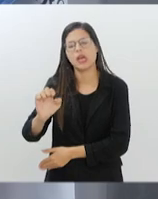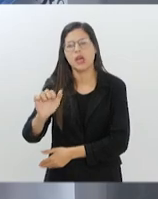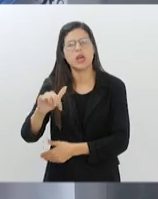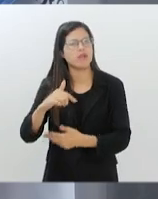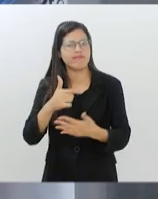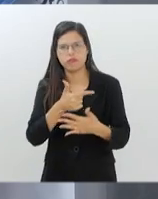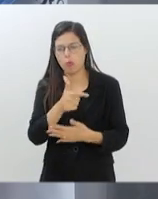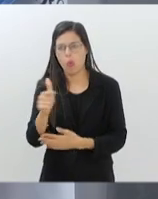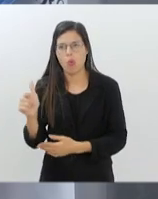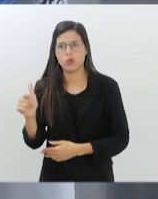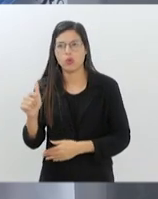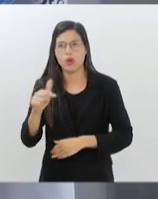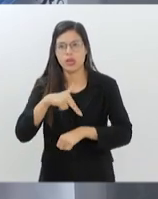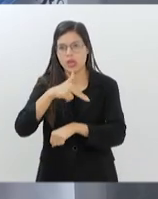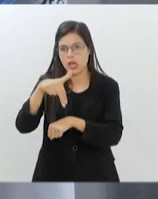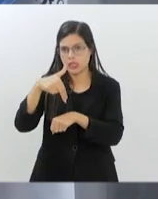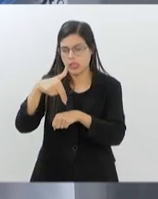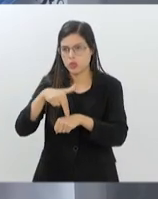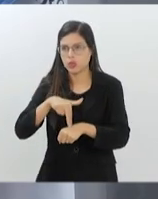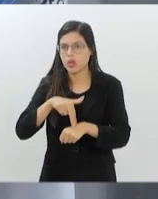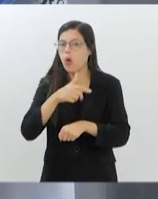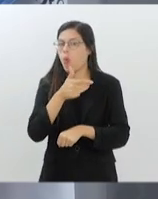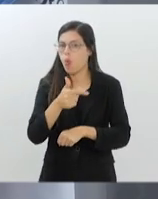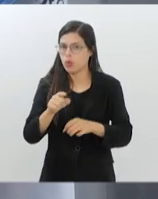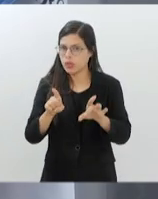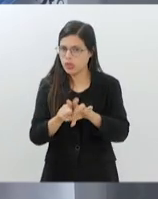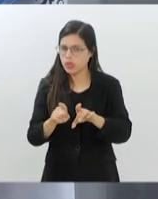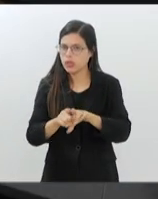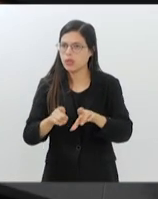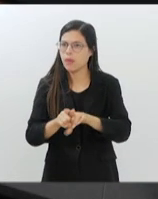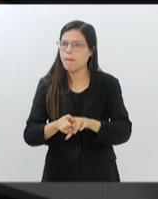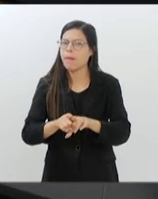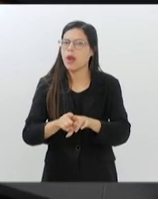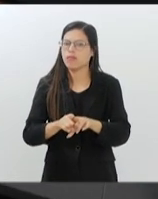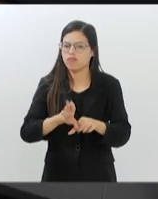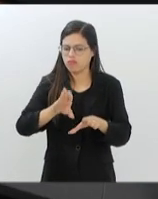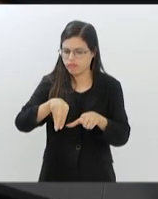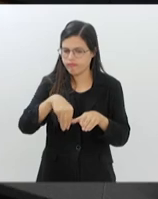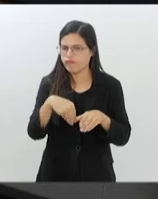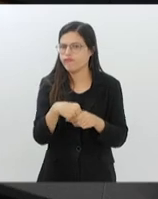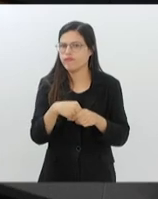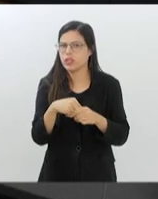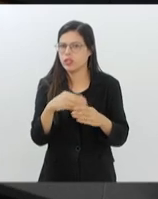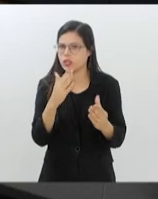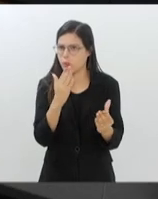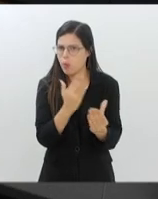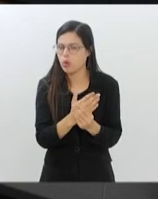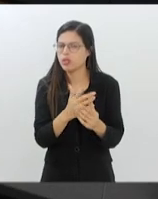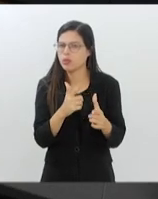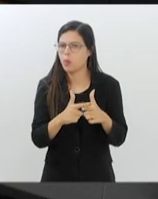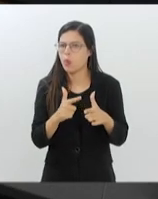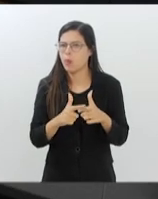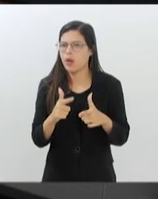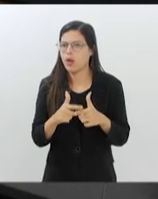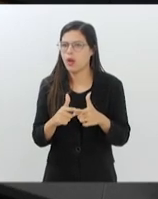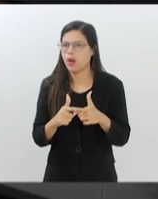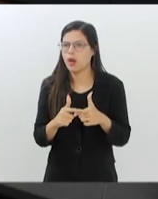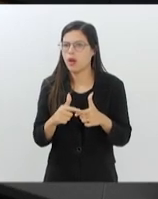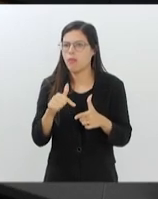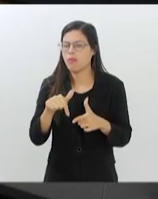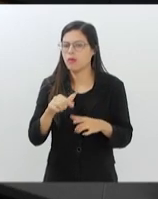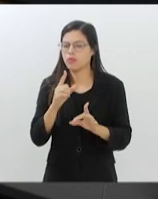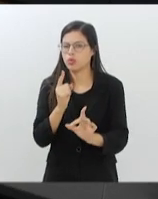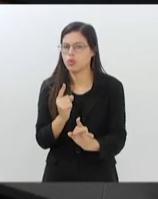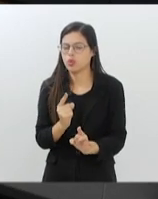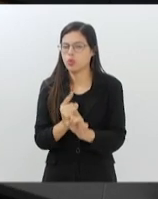tal e a nacional que é a outra que também tá nesse escândalo de ó inclusive ó escândalo do mensalão descoberto